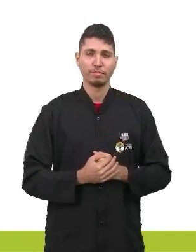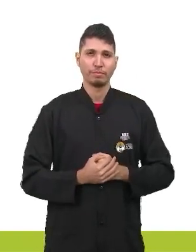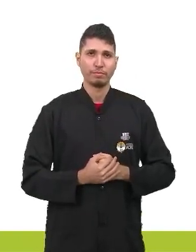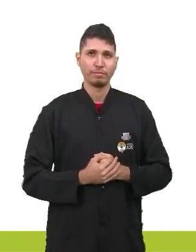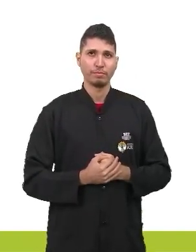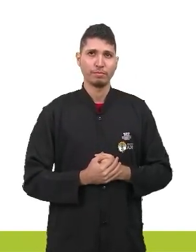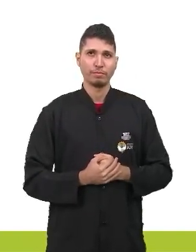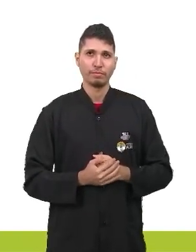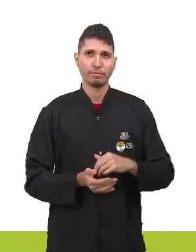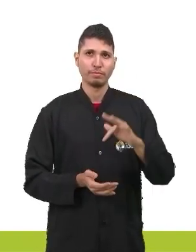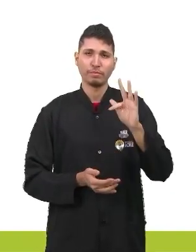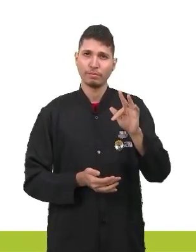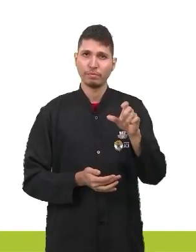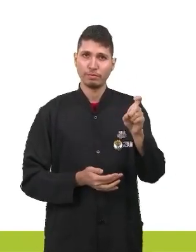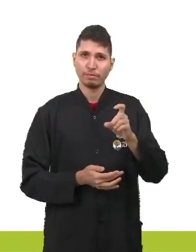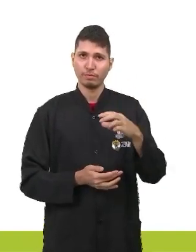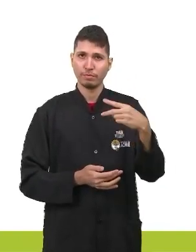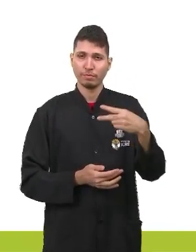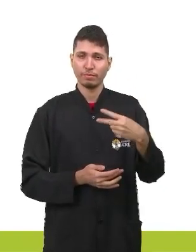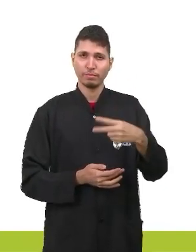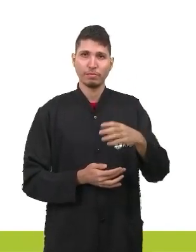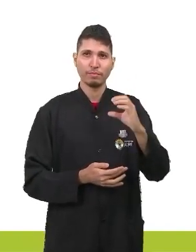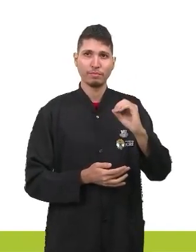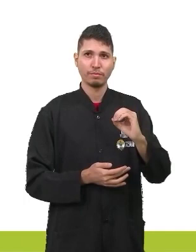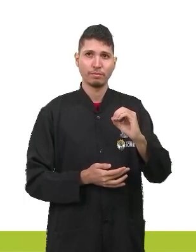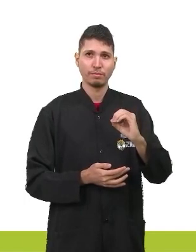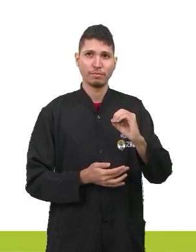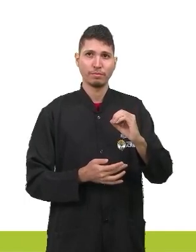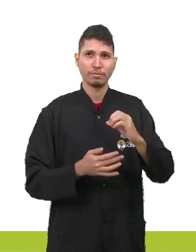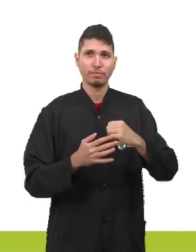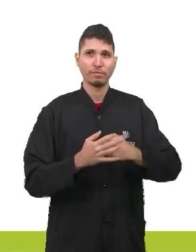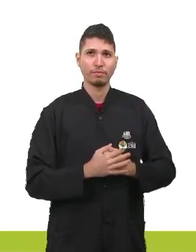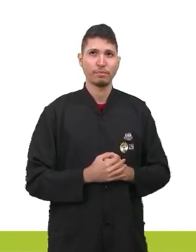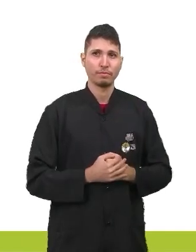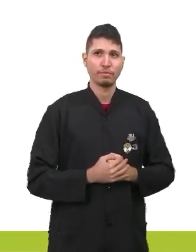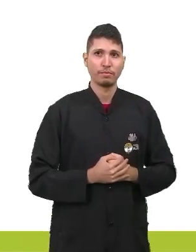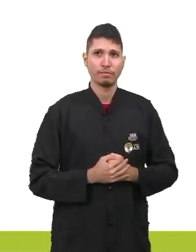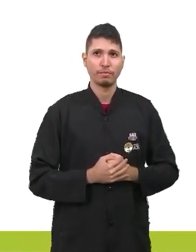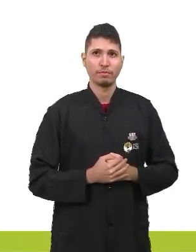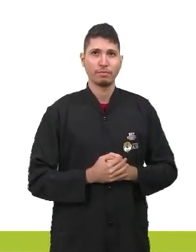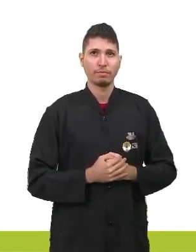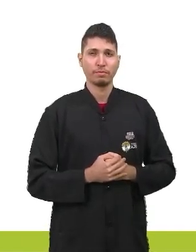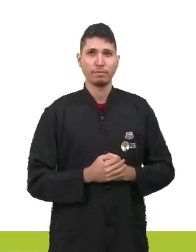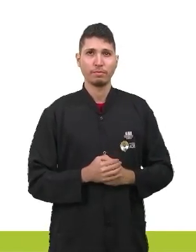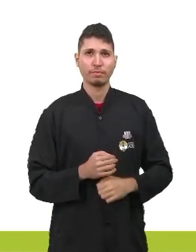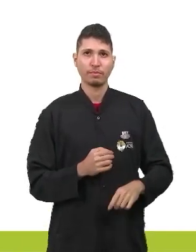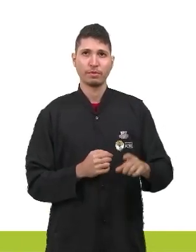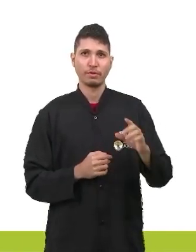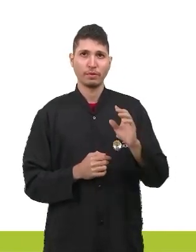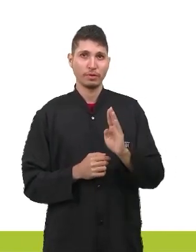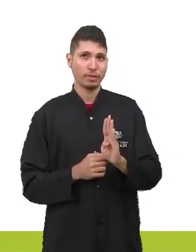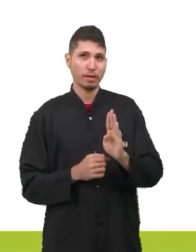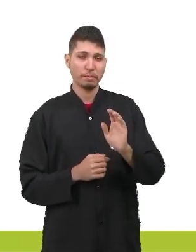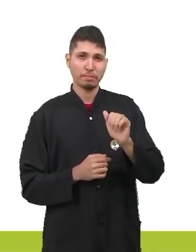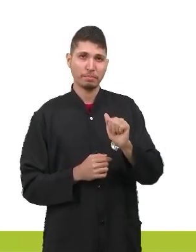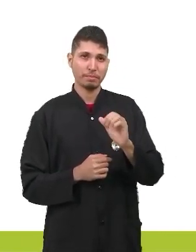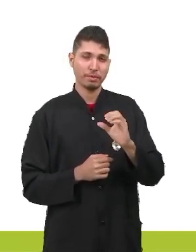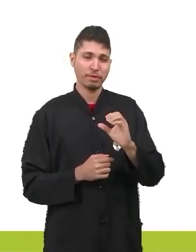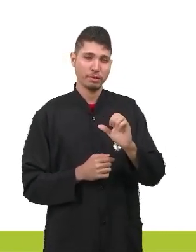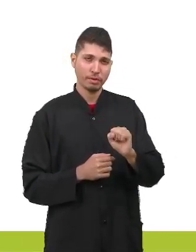função f de x, né, igual a 0, ele vira uma equação e através da equação a gente trabalha a fórmula de Bhaskara, tá bom? Que é bem conhecida por